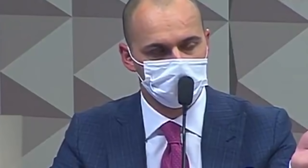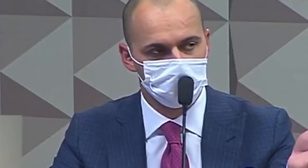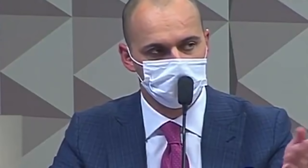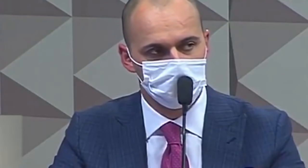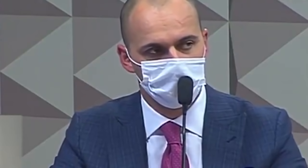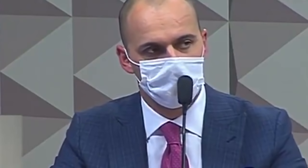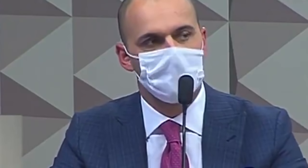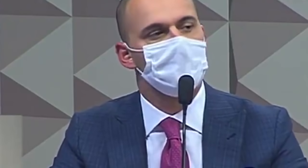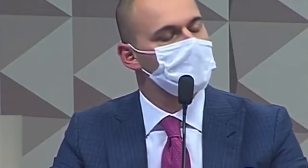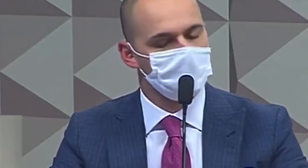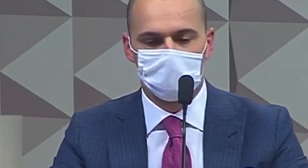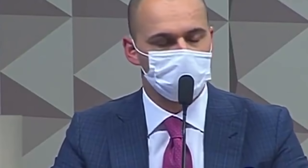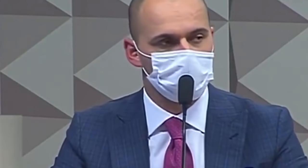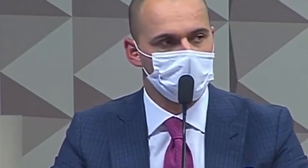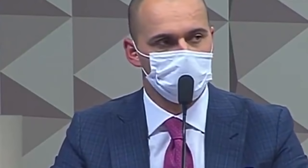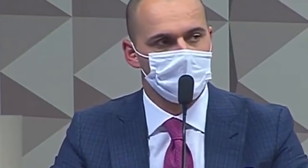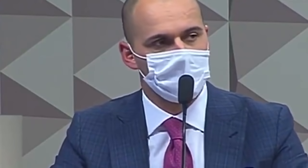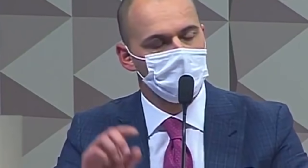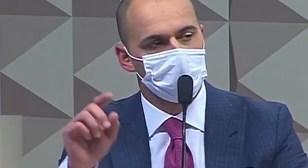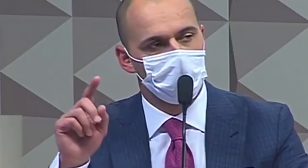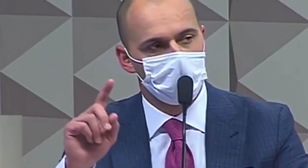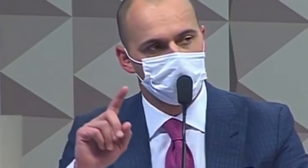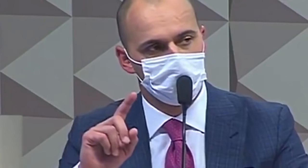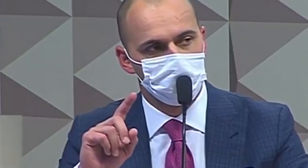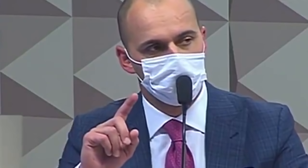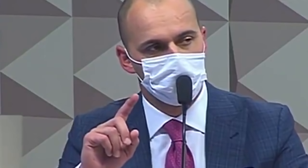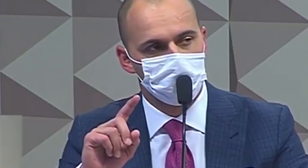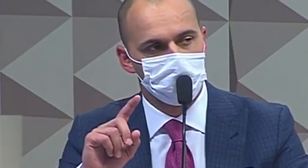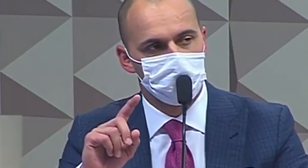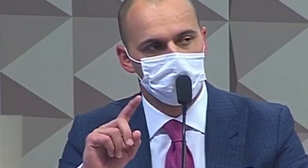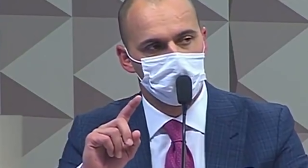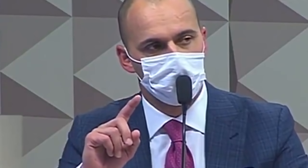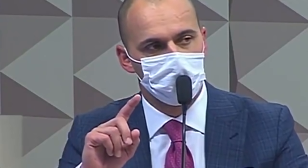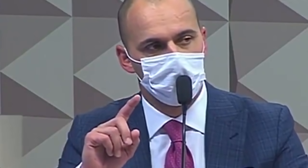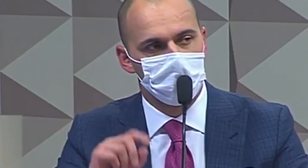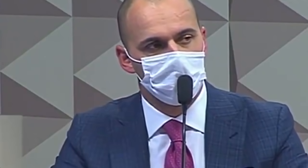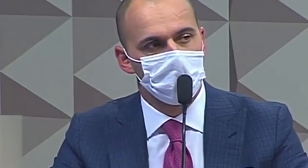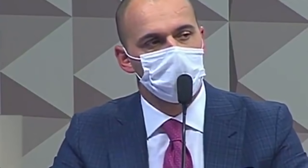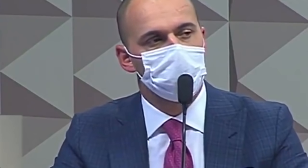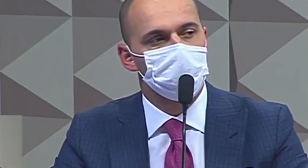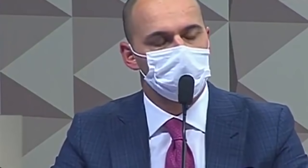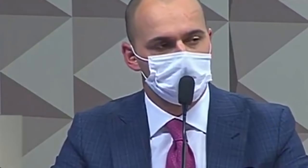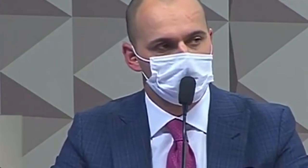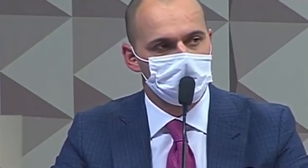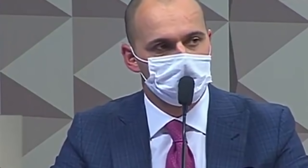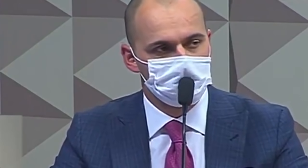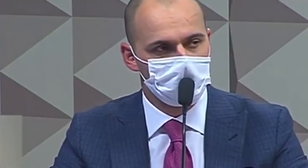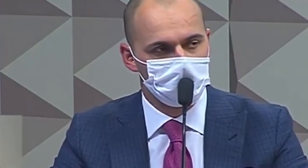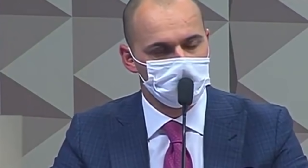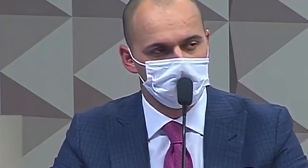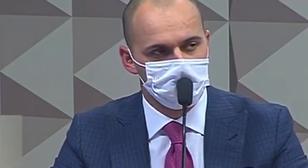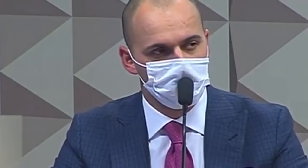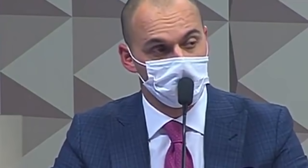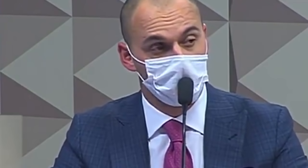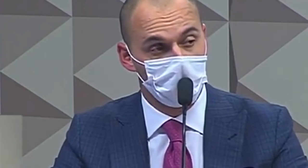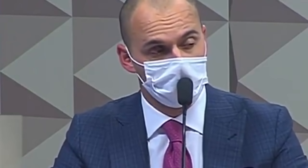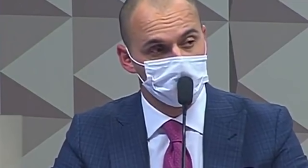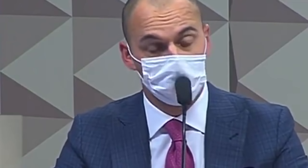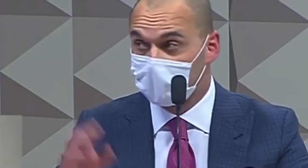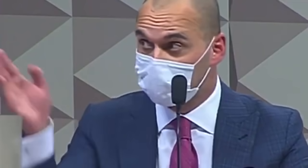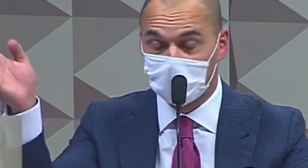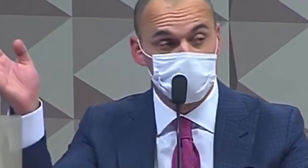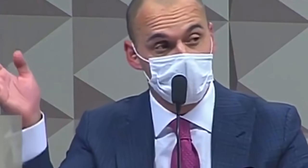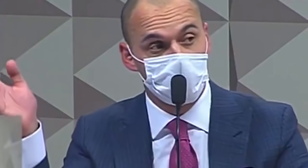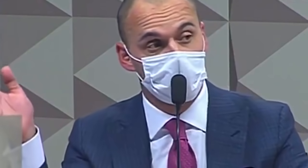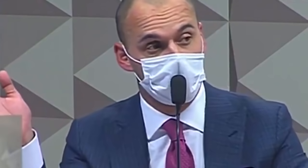sinceramente, por favor, modificar um código de uma doença, senador, é um crime. O código... Infelizmente, o Conselho Federal da Medicina não pune o senhor. Senador, o